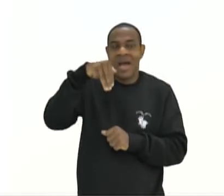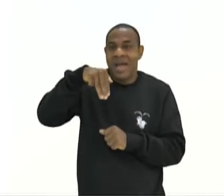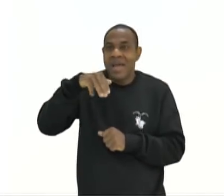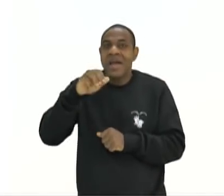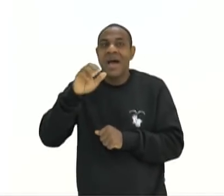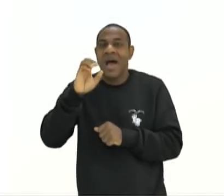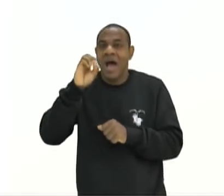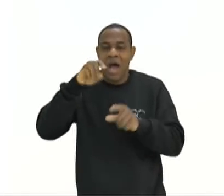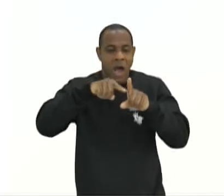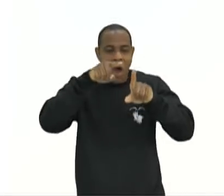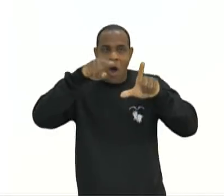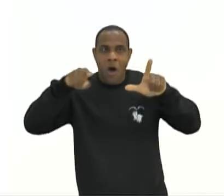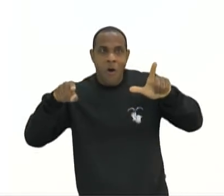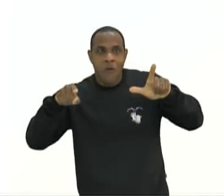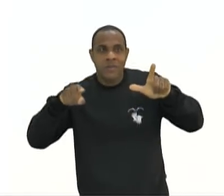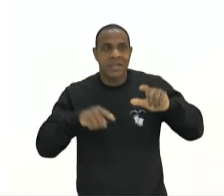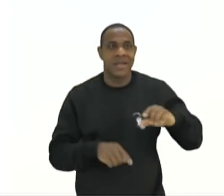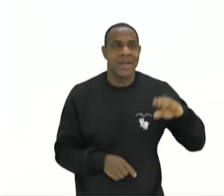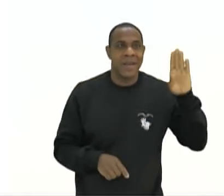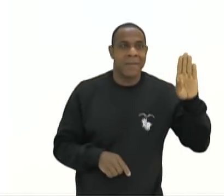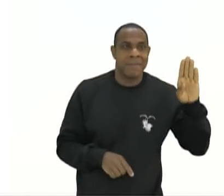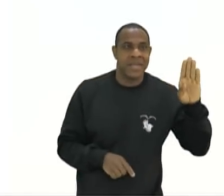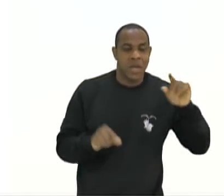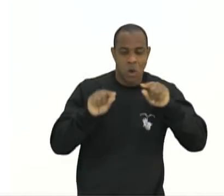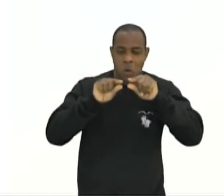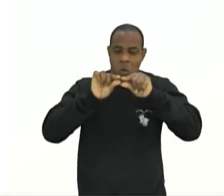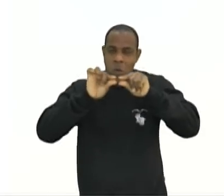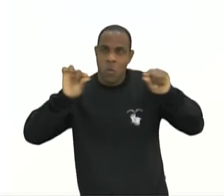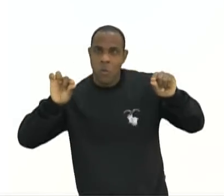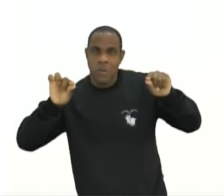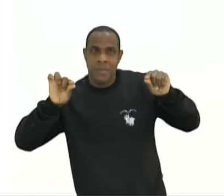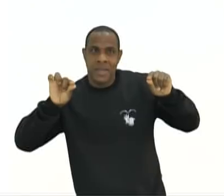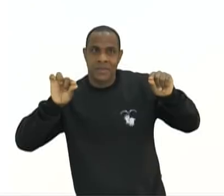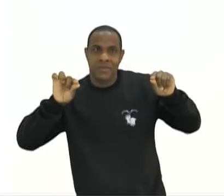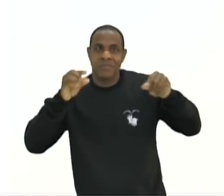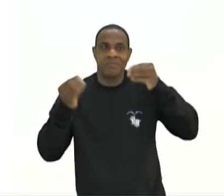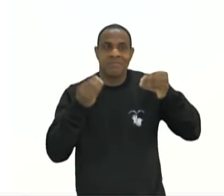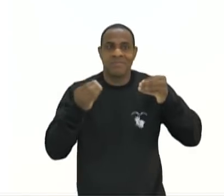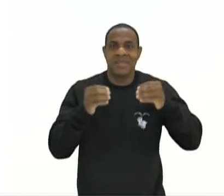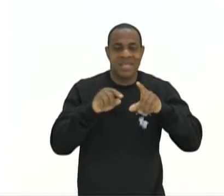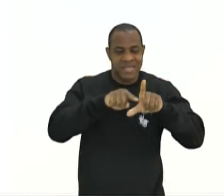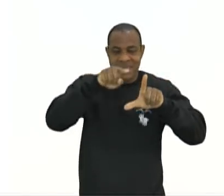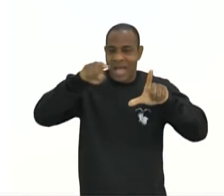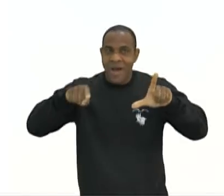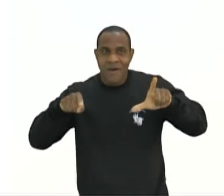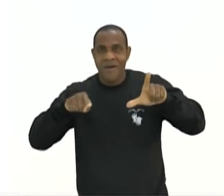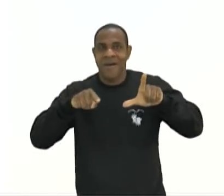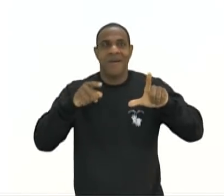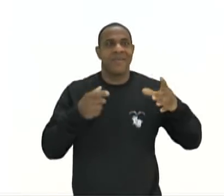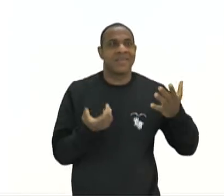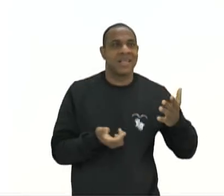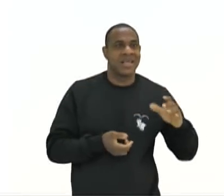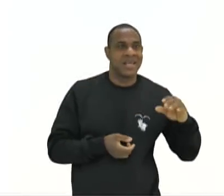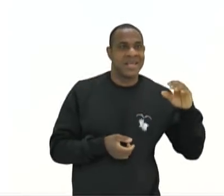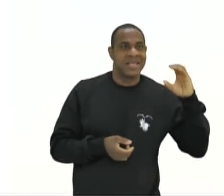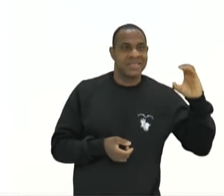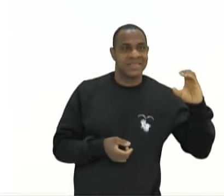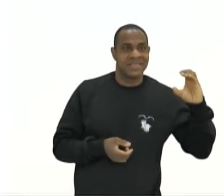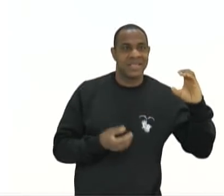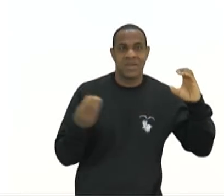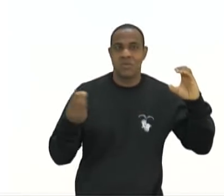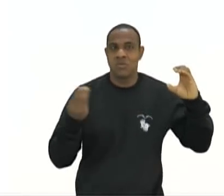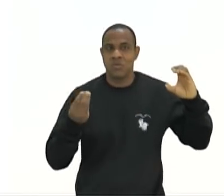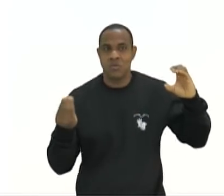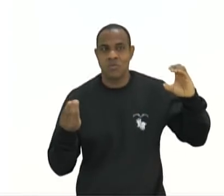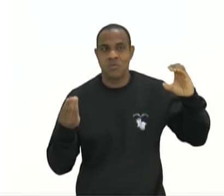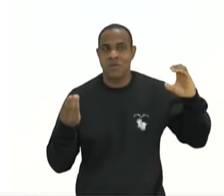a frequência da onda e na letra D o período da onda. Vamos compreender o que está ocorrendo ali, certo? Então, temos que essa onda,